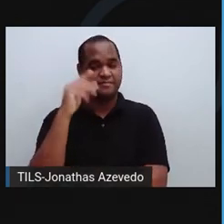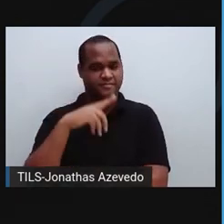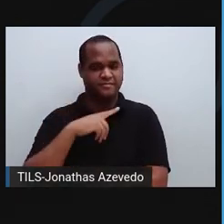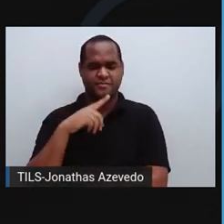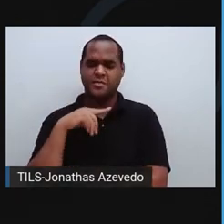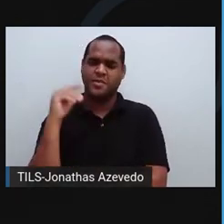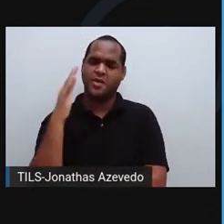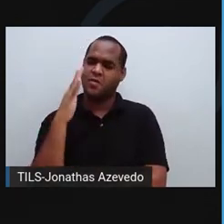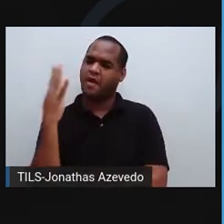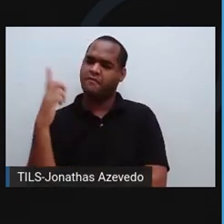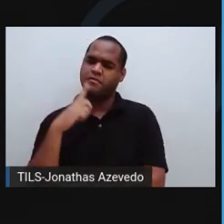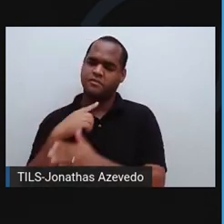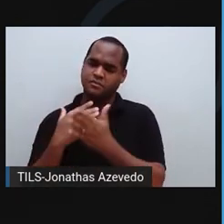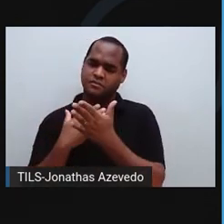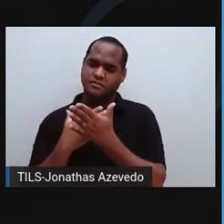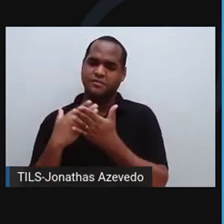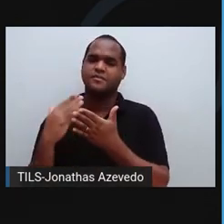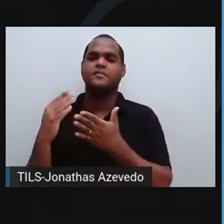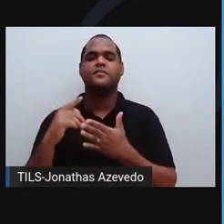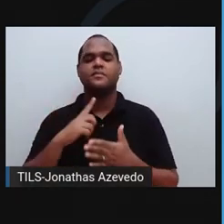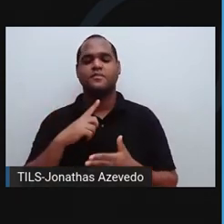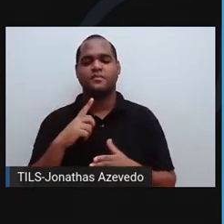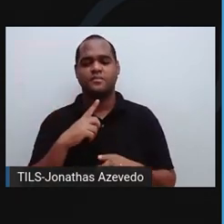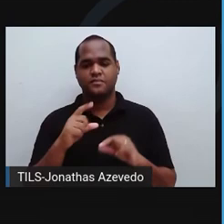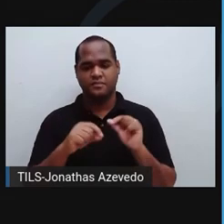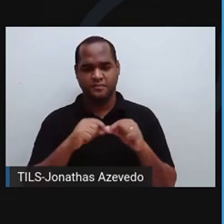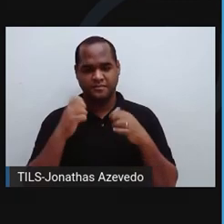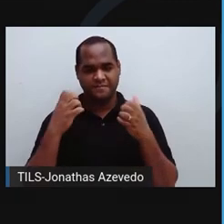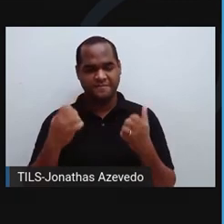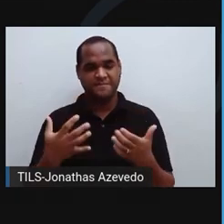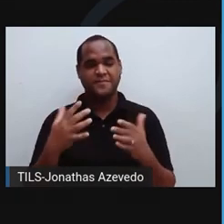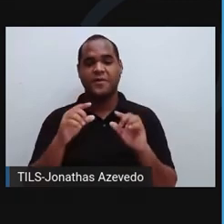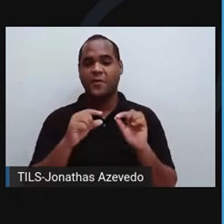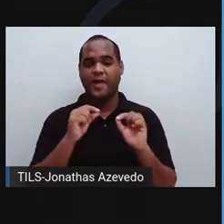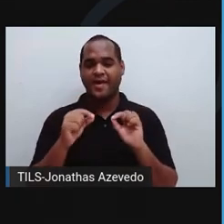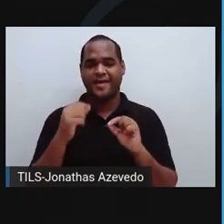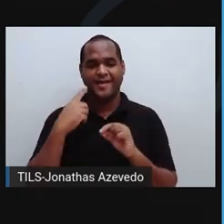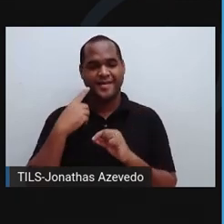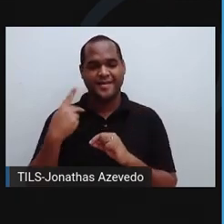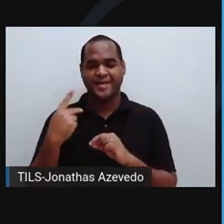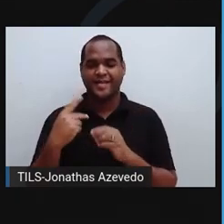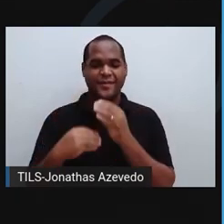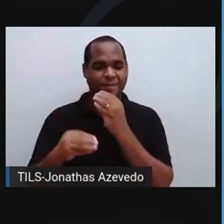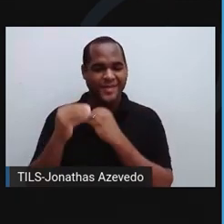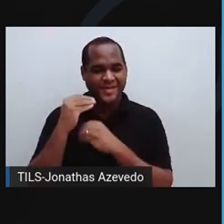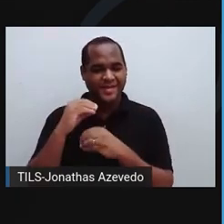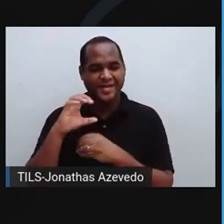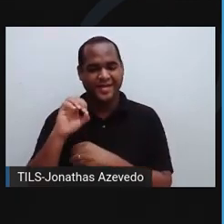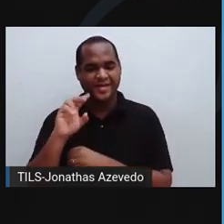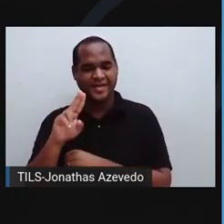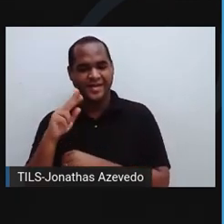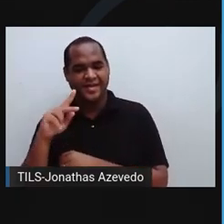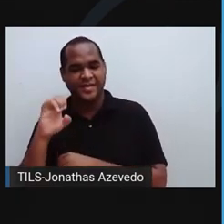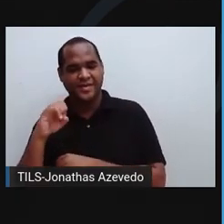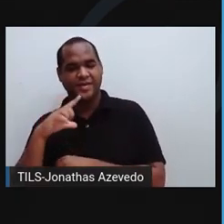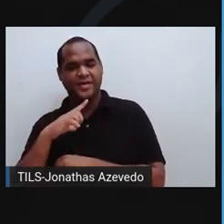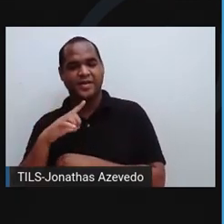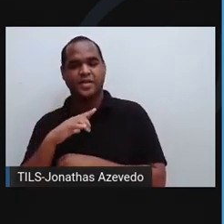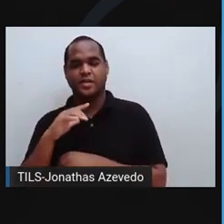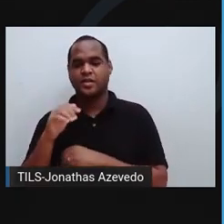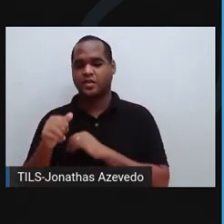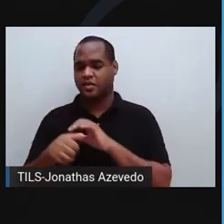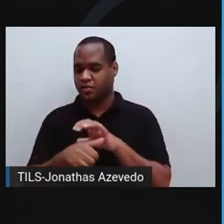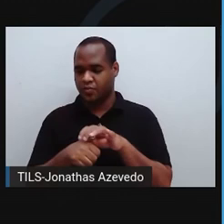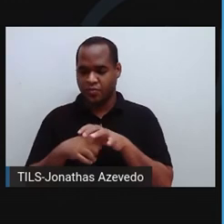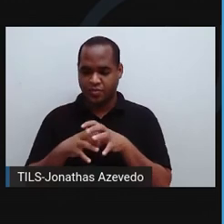Então tá começando, o produtor, que virou comida de cupim, consumidor de primeira ordem. E que virou comida de tatu, que